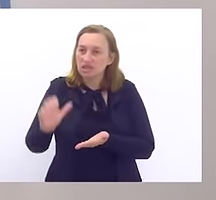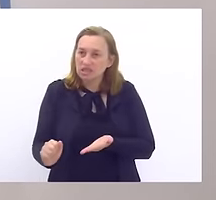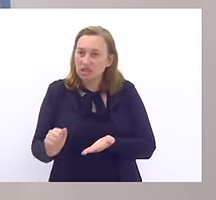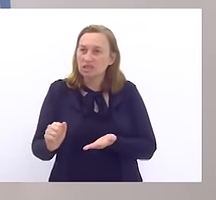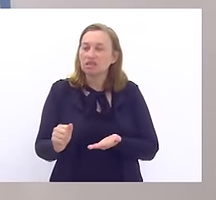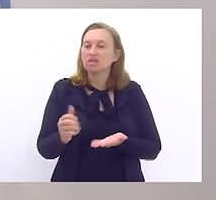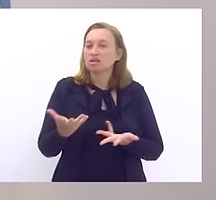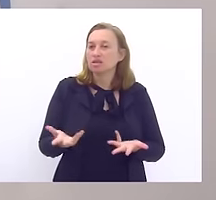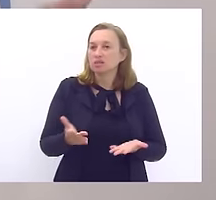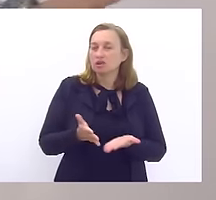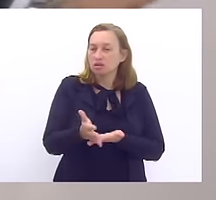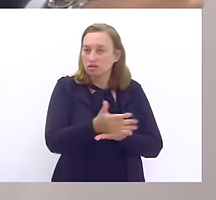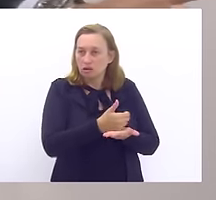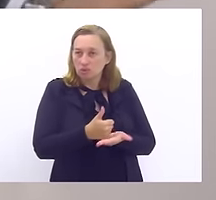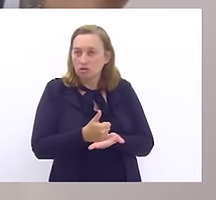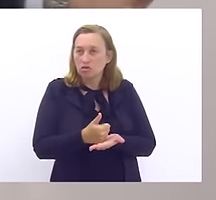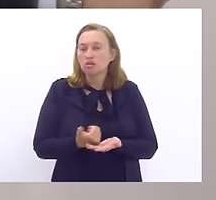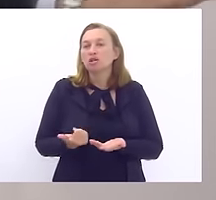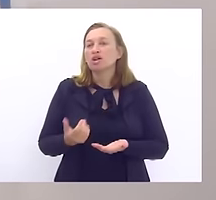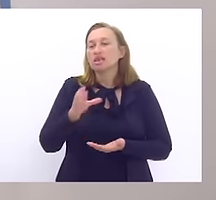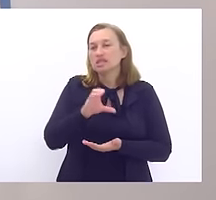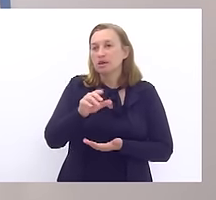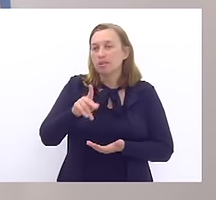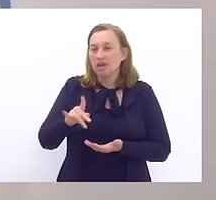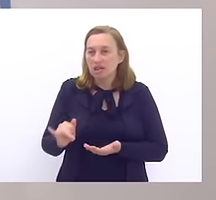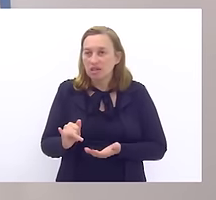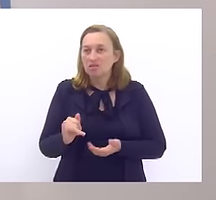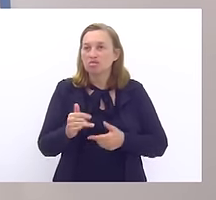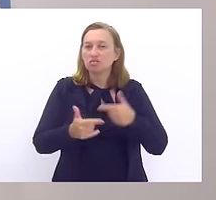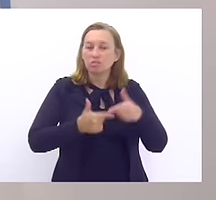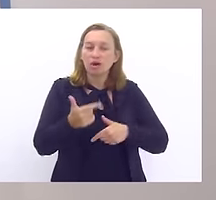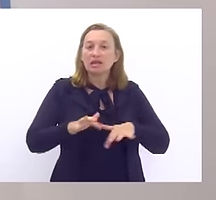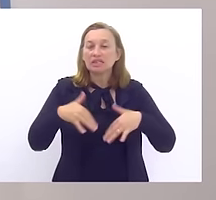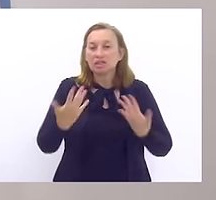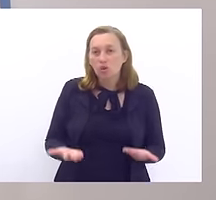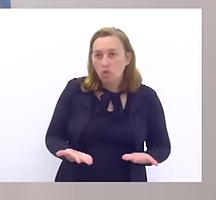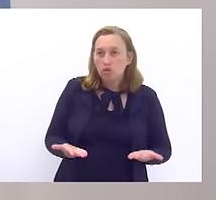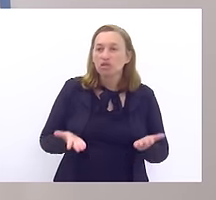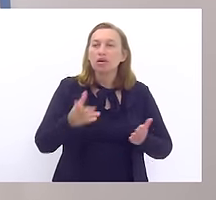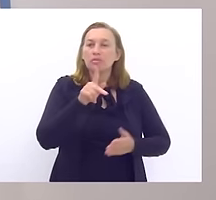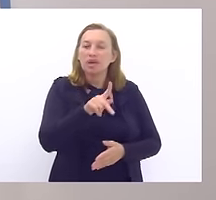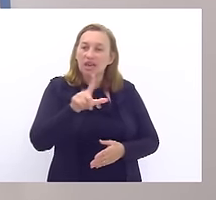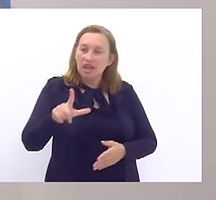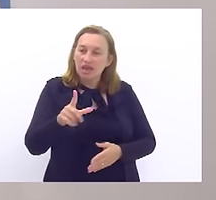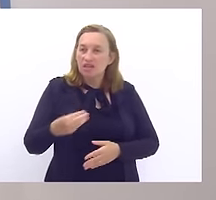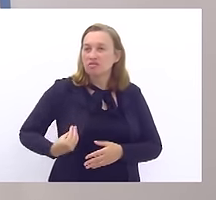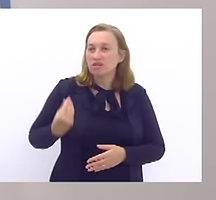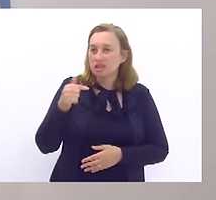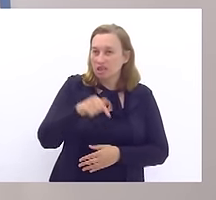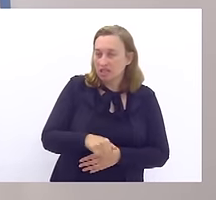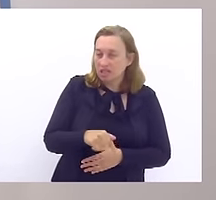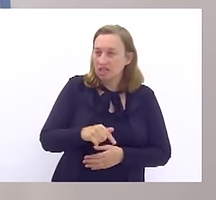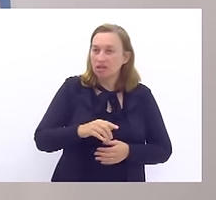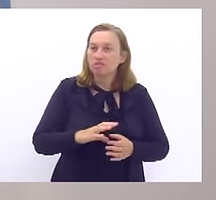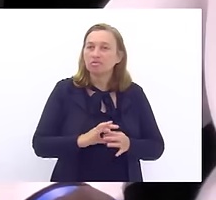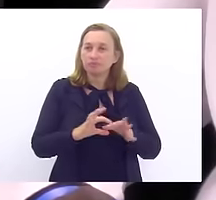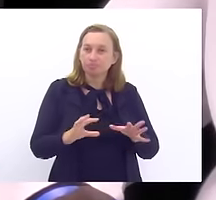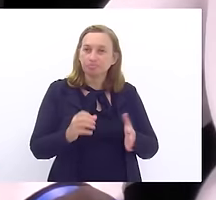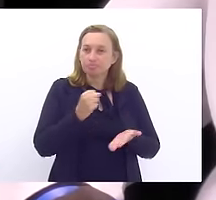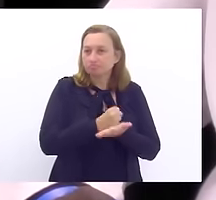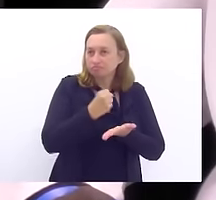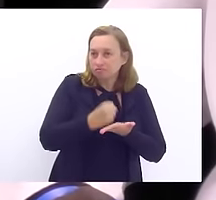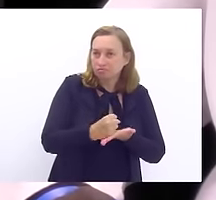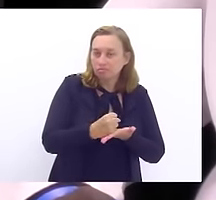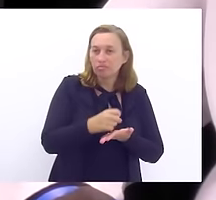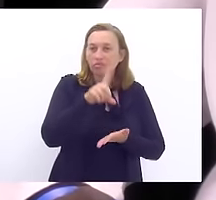documento que vai instruir a CPI No que diz respeito às operações Então hoje a pele está aqui por cera detentora do contrato